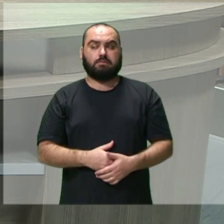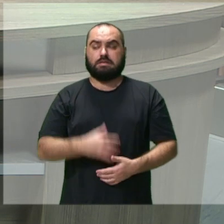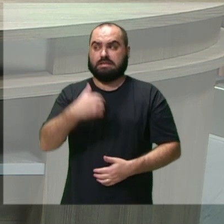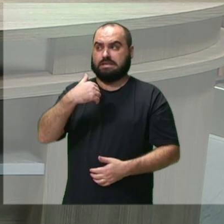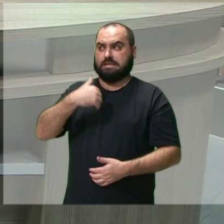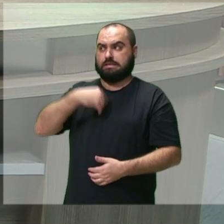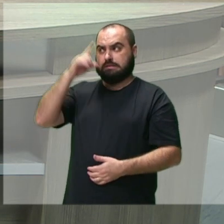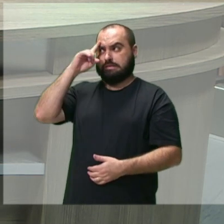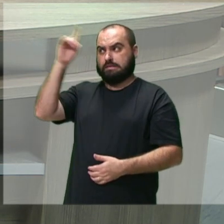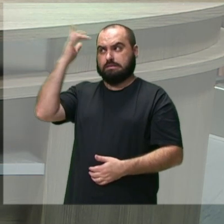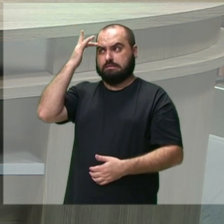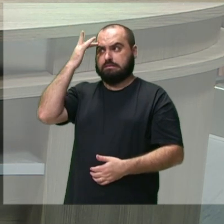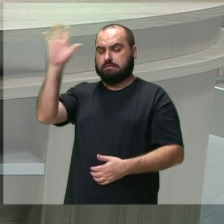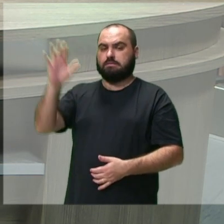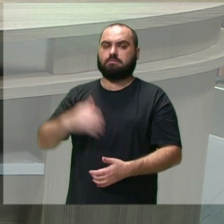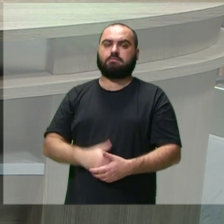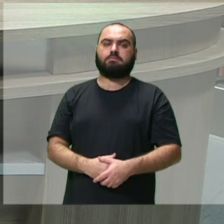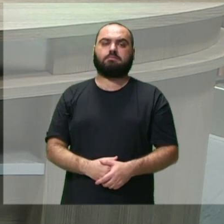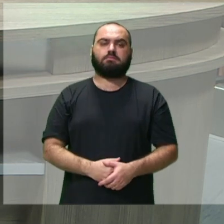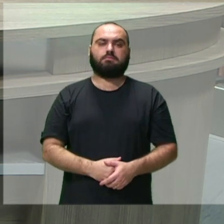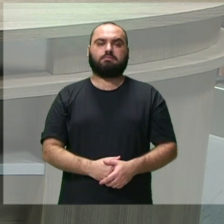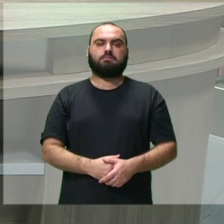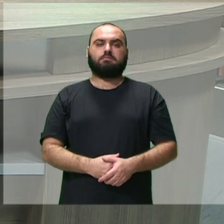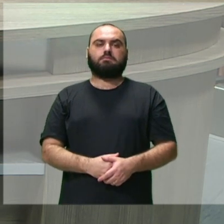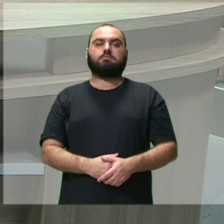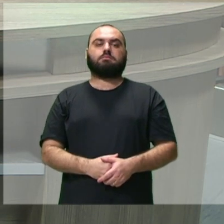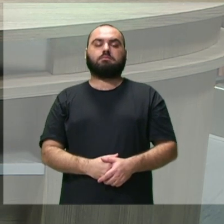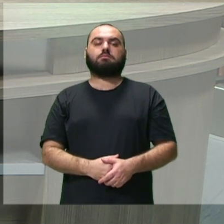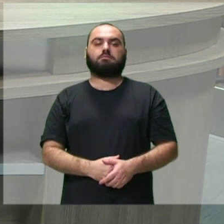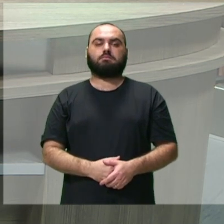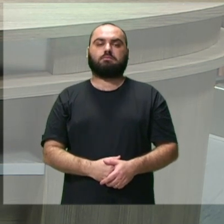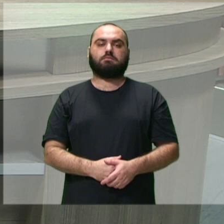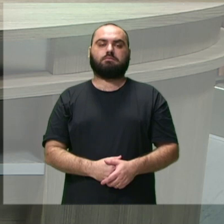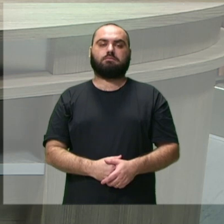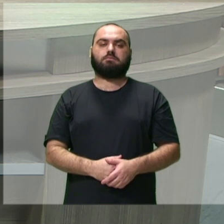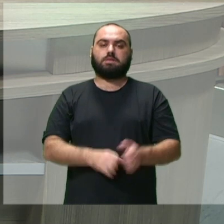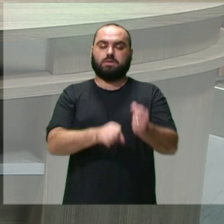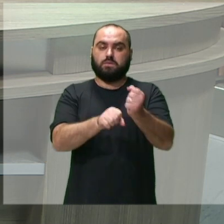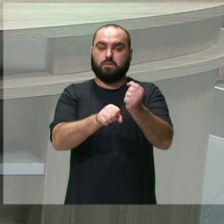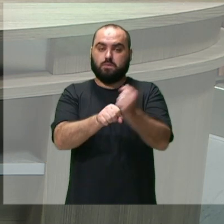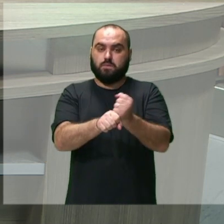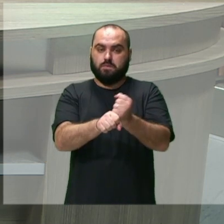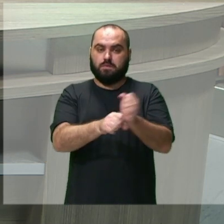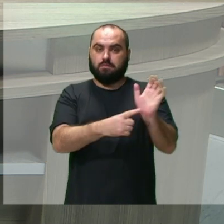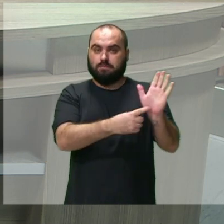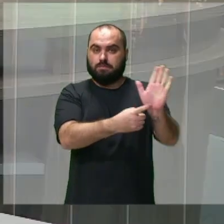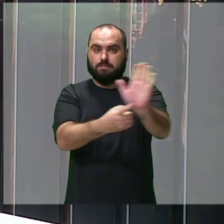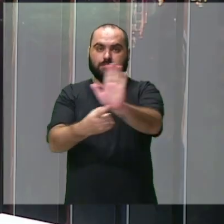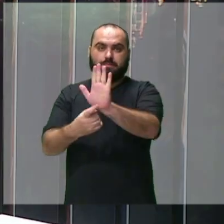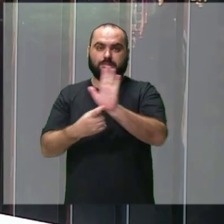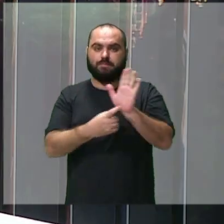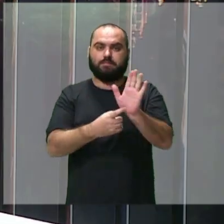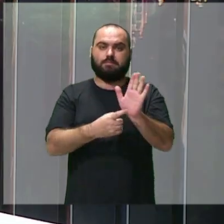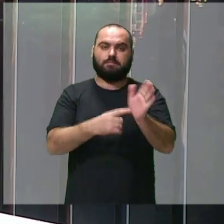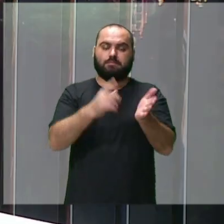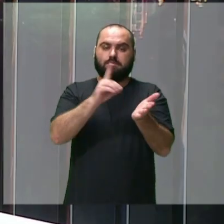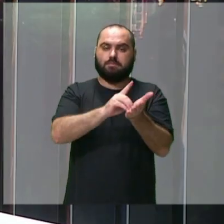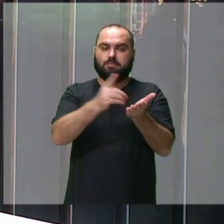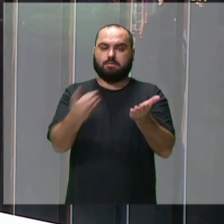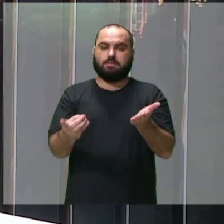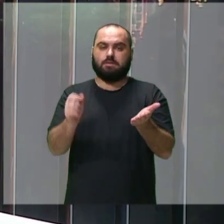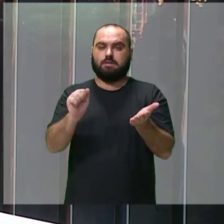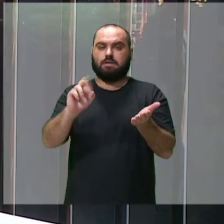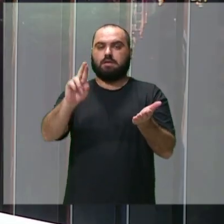eu peno um pouco. Aqui, menção, foi no ano da Exposição Marítimo, citado no dicionário Catálogo